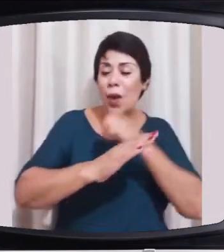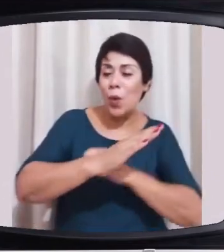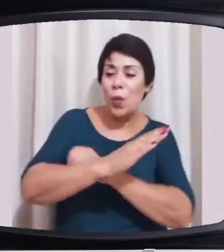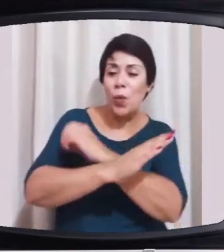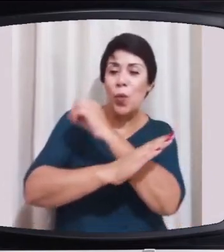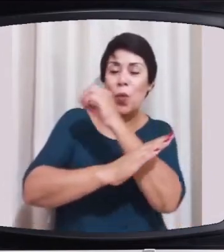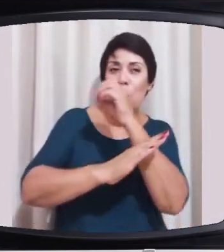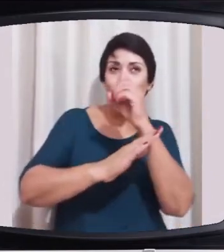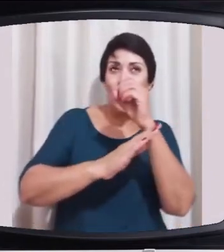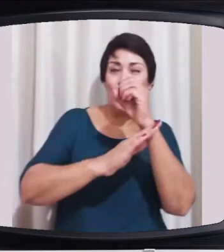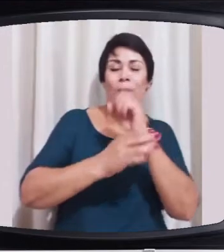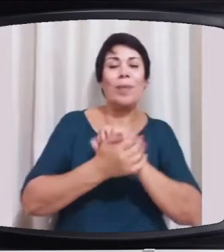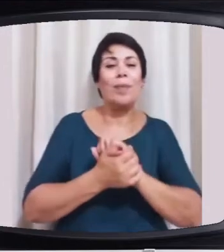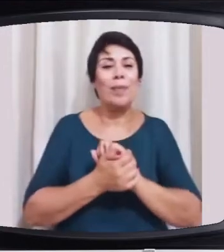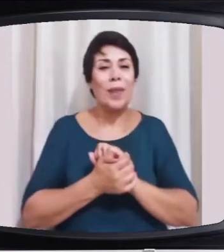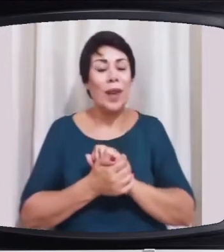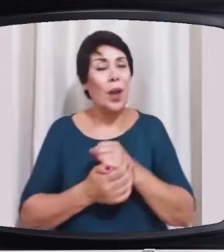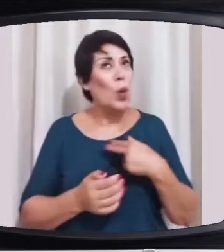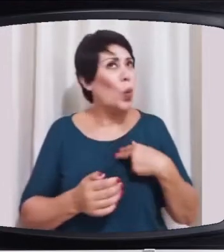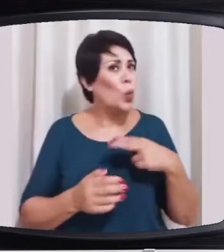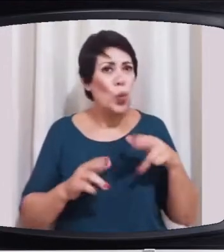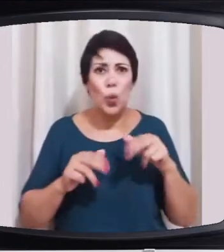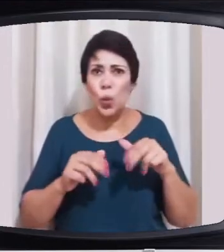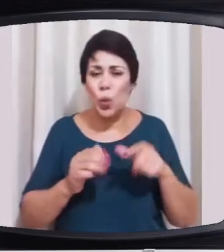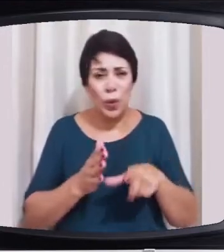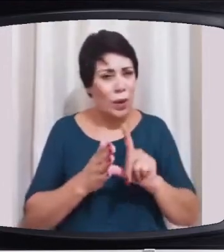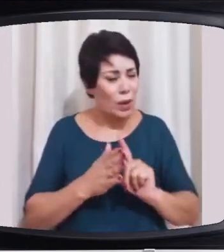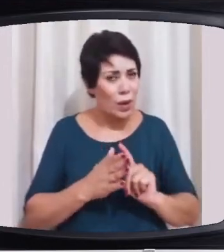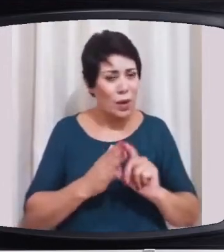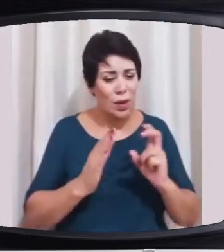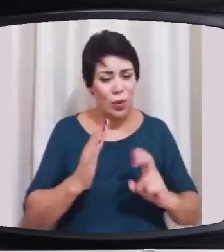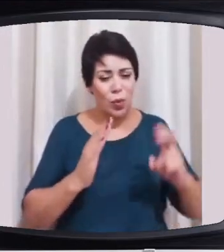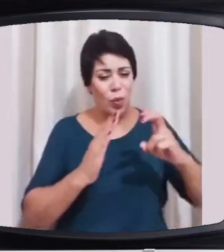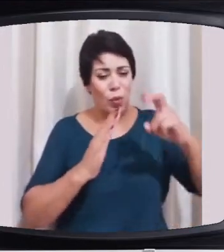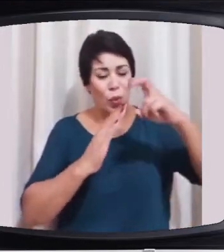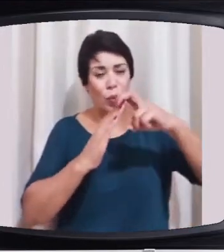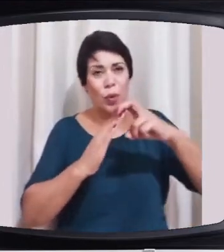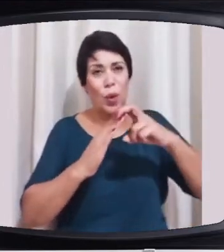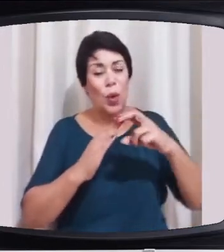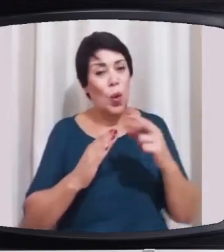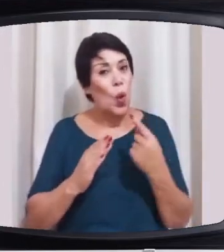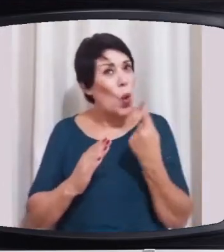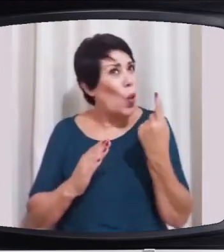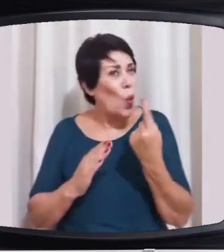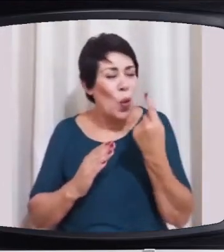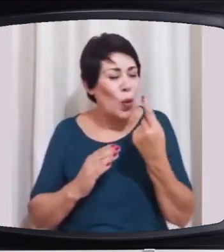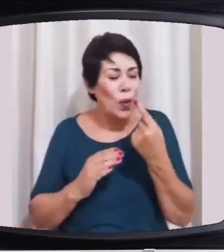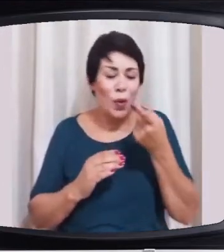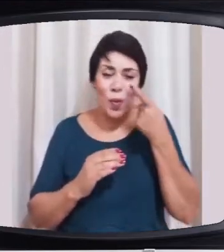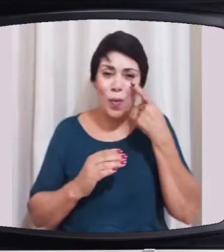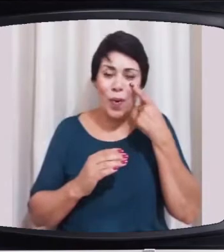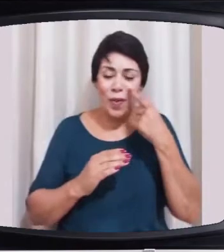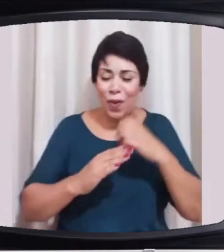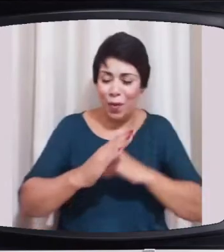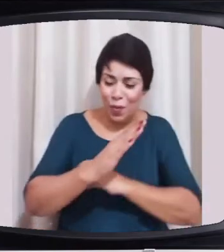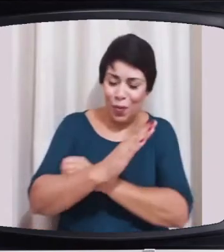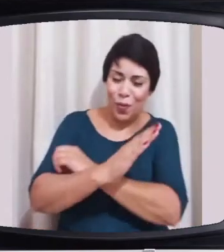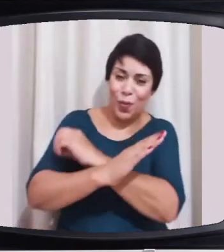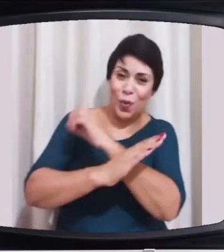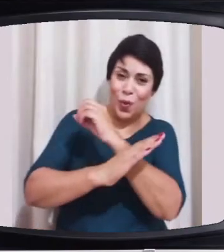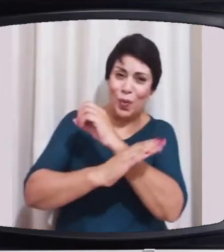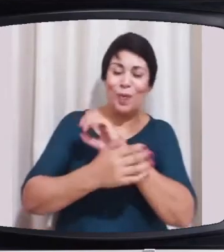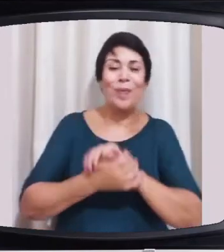telefone colonial, eu nunca tinha subido lá. Foi a primeira e única vez que eu subi assim para ver o sol nascer, né?